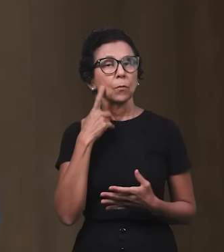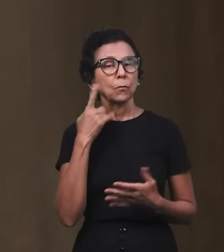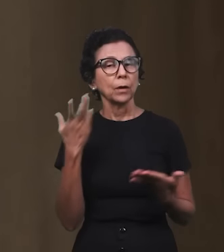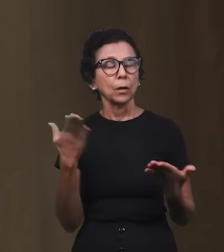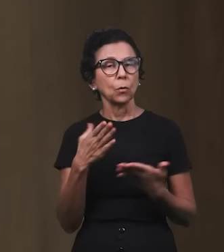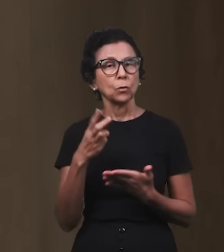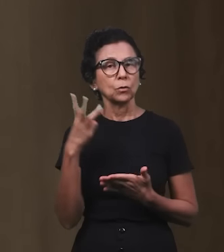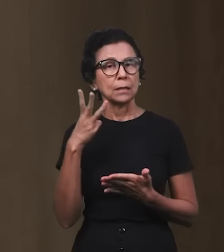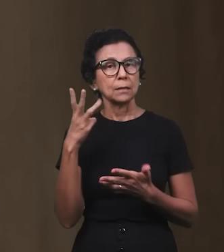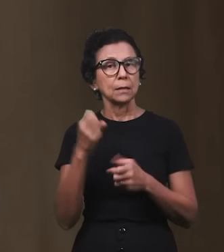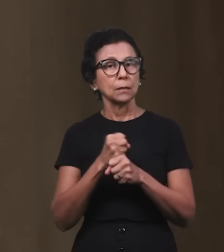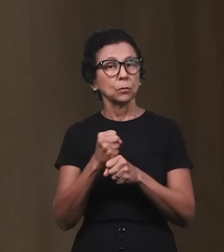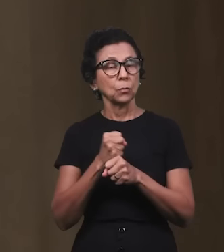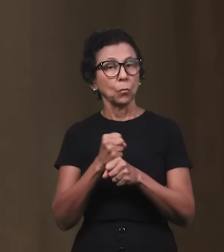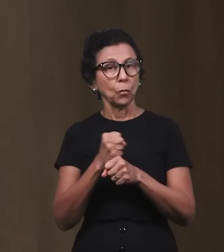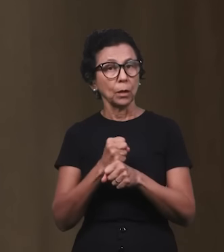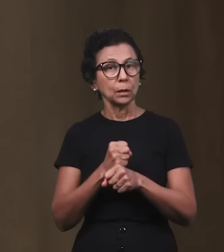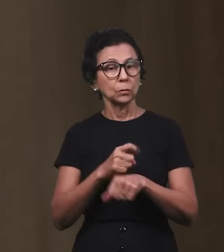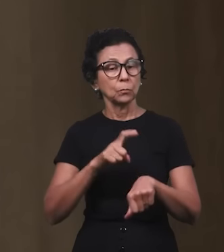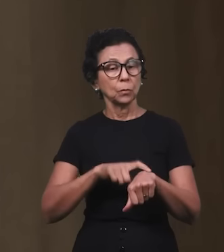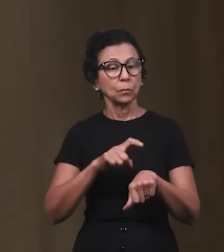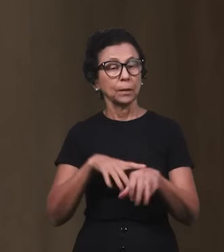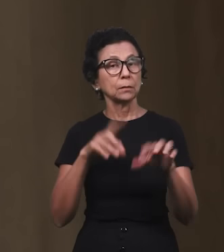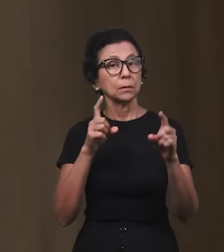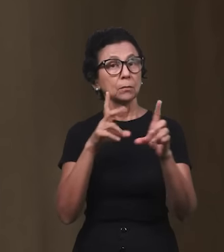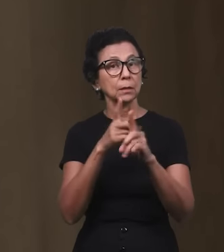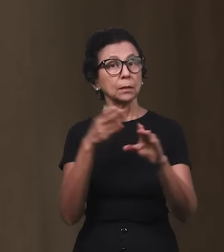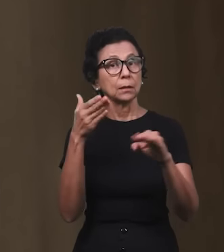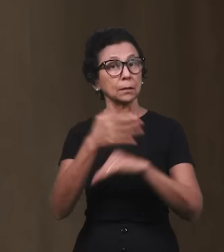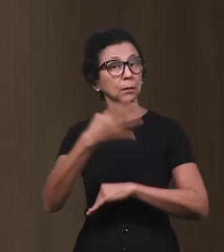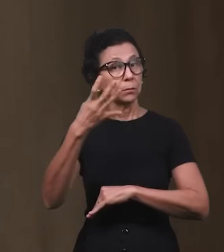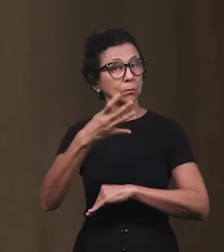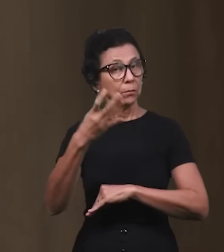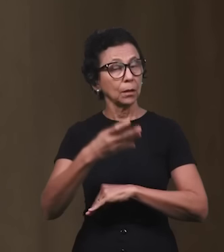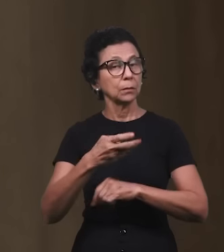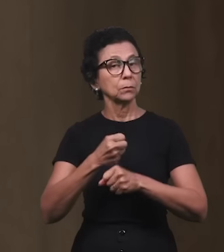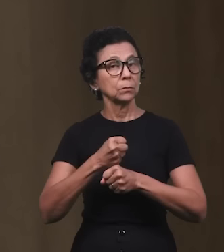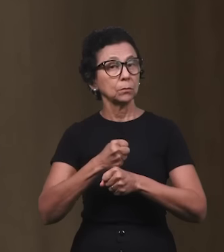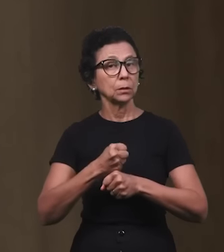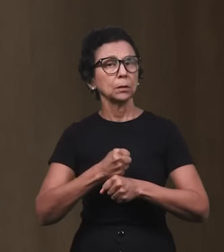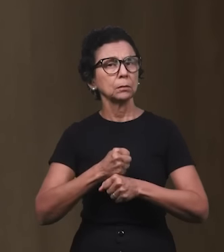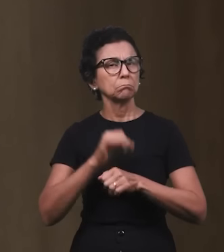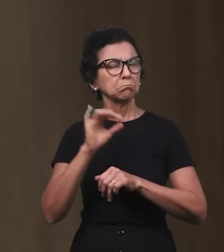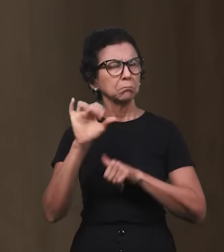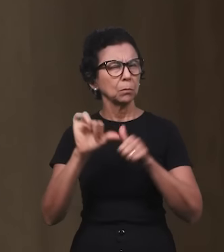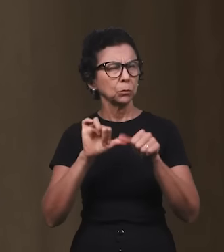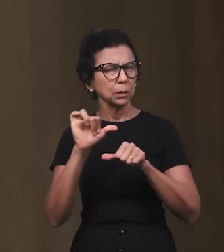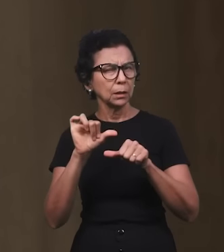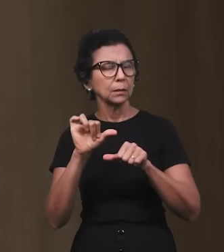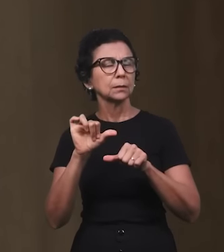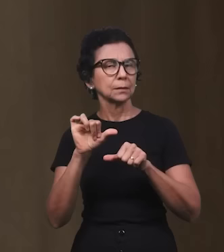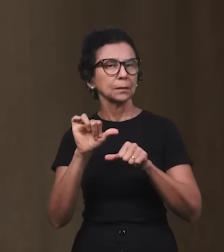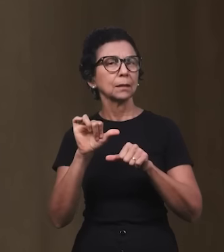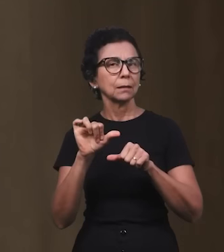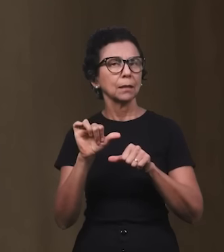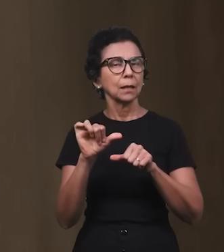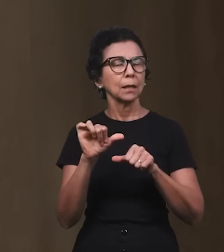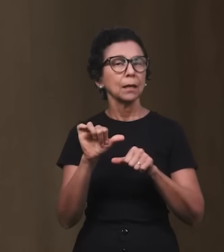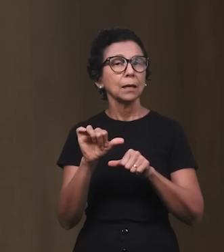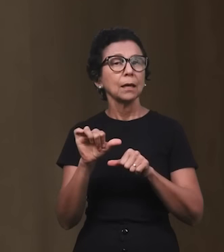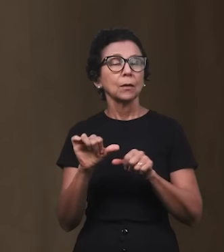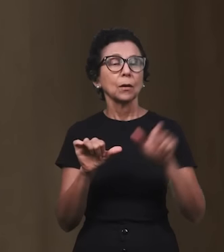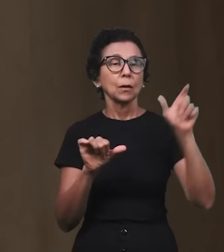3º ano desse programa, vamos estar no 4º ano, e agora com uma pequena modificação, né? Nós vamos ter sempre um visitante